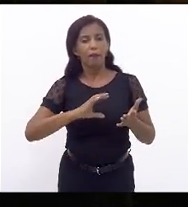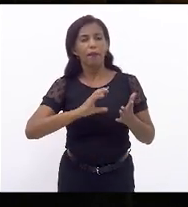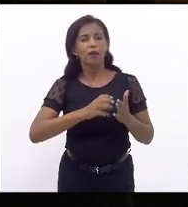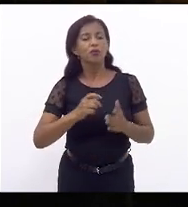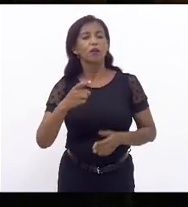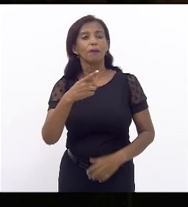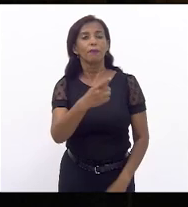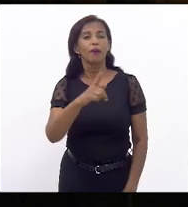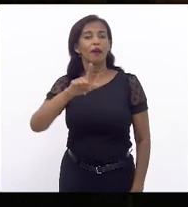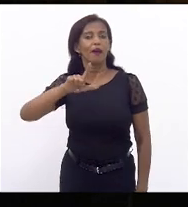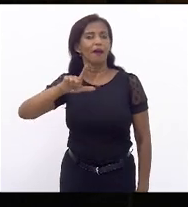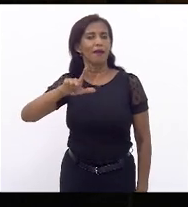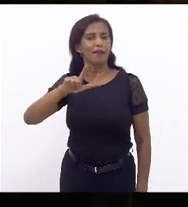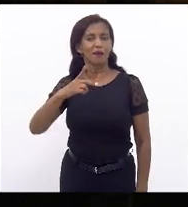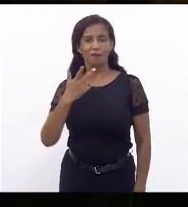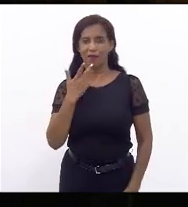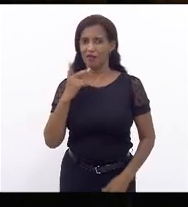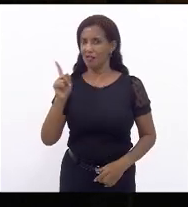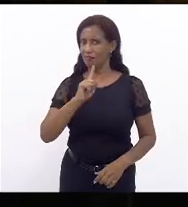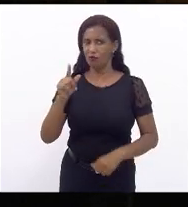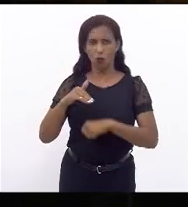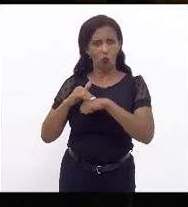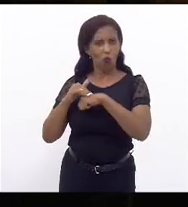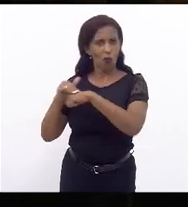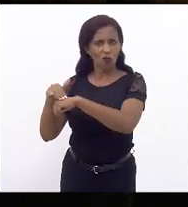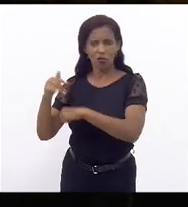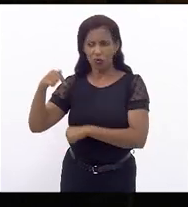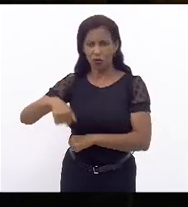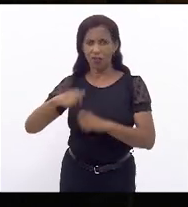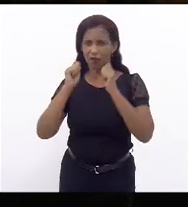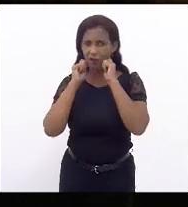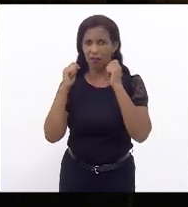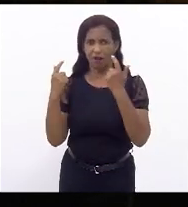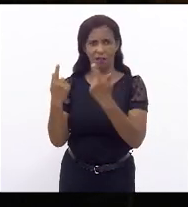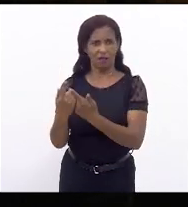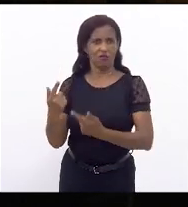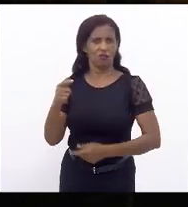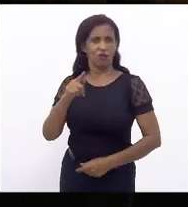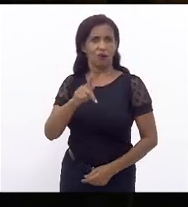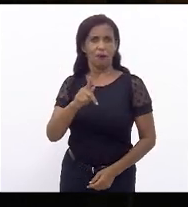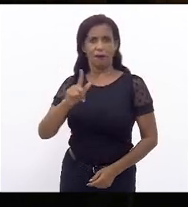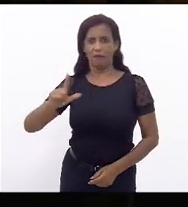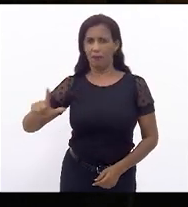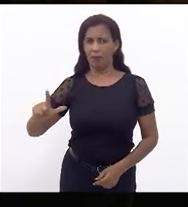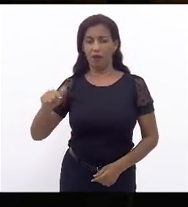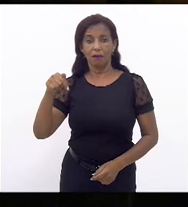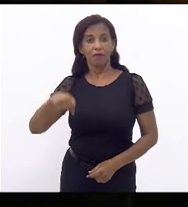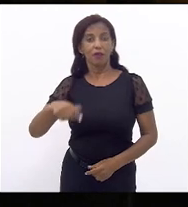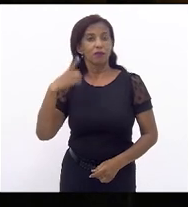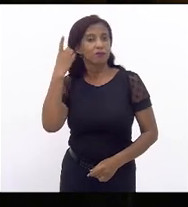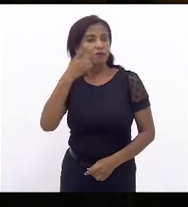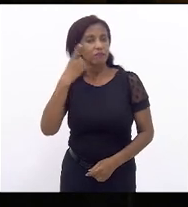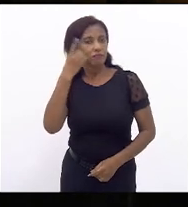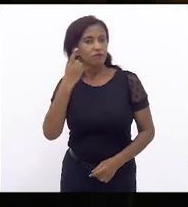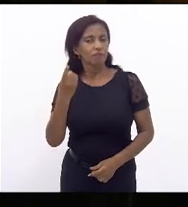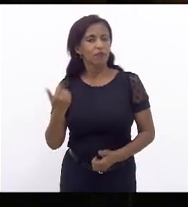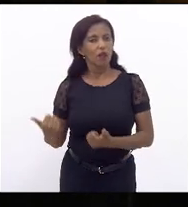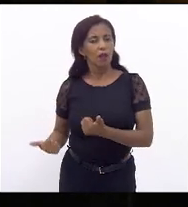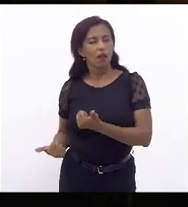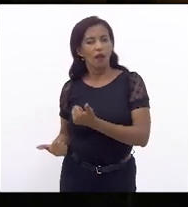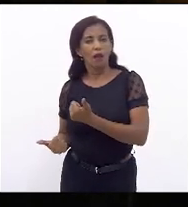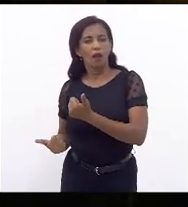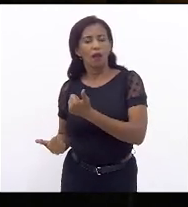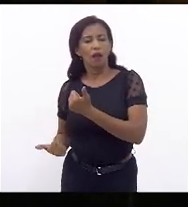PL, mas ele não conversou com os deputados aqui da base para que os deputados apoiassem